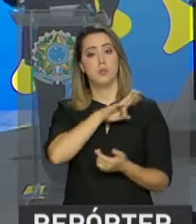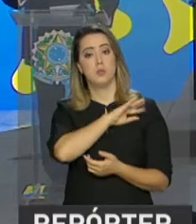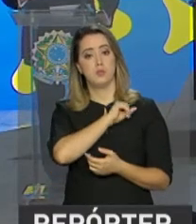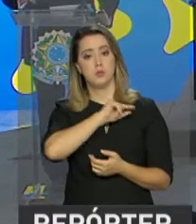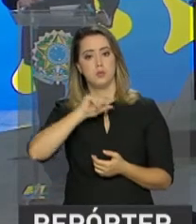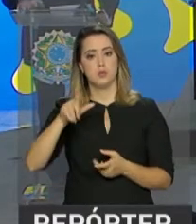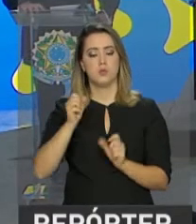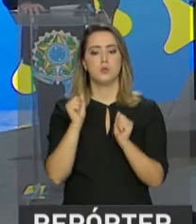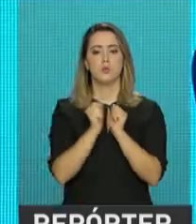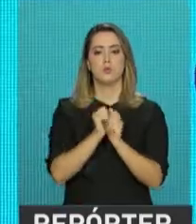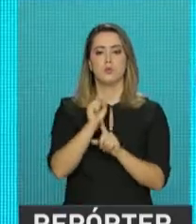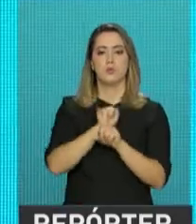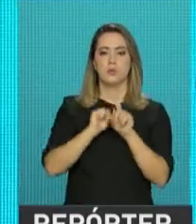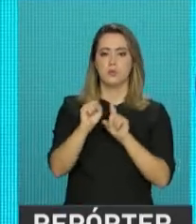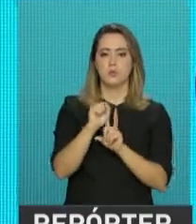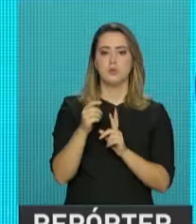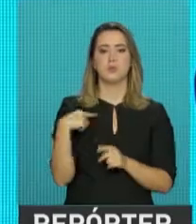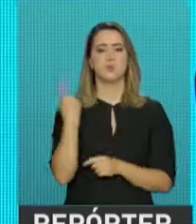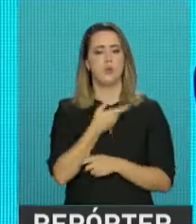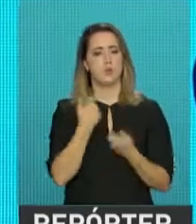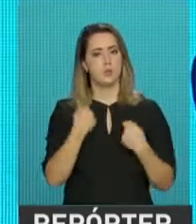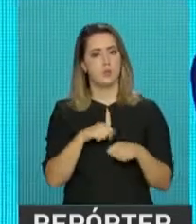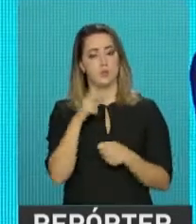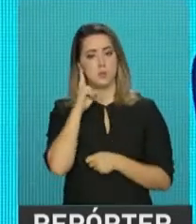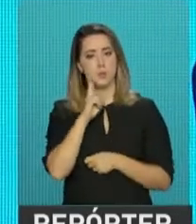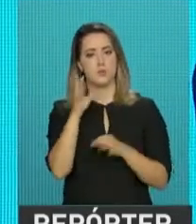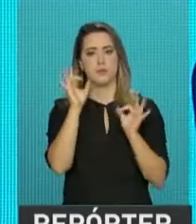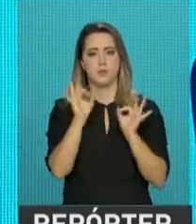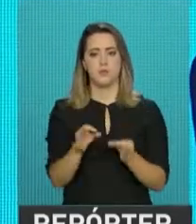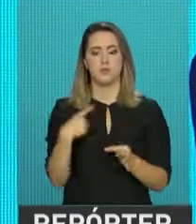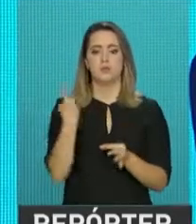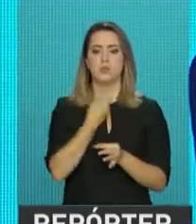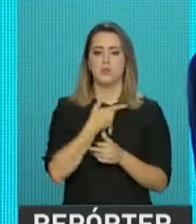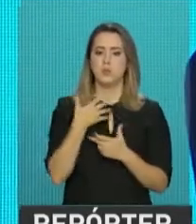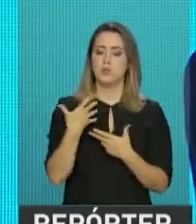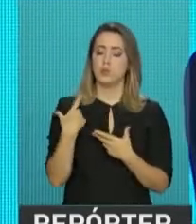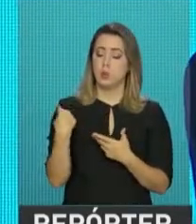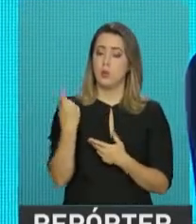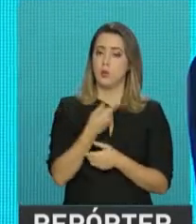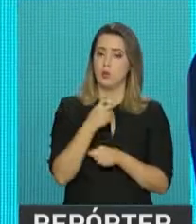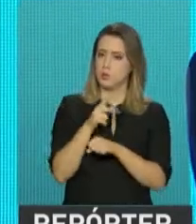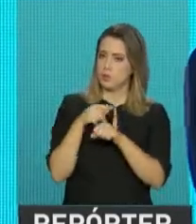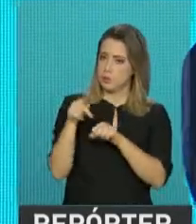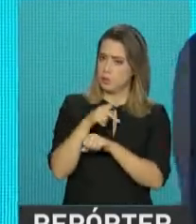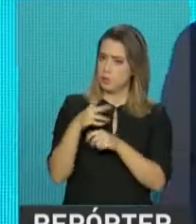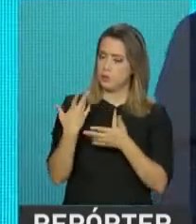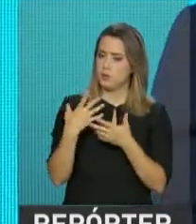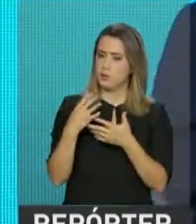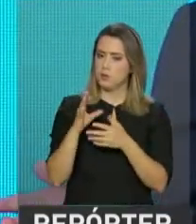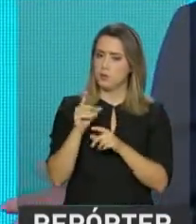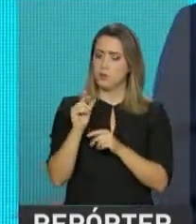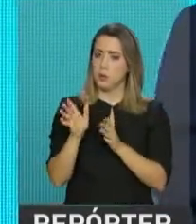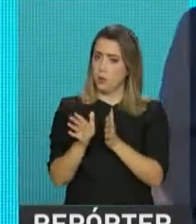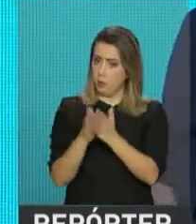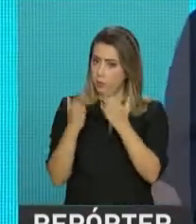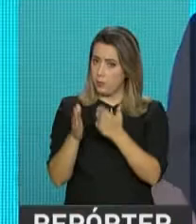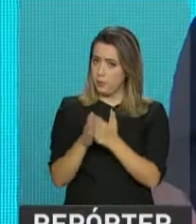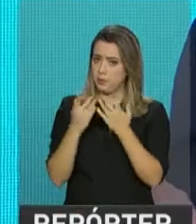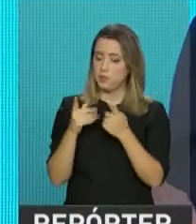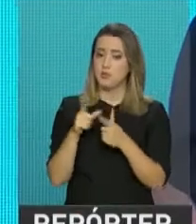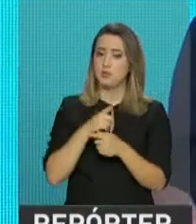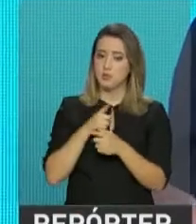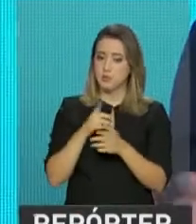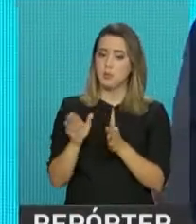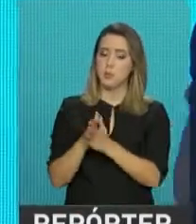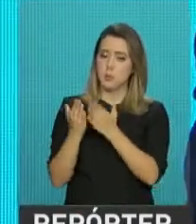e social nós temos que reconhecer que nós somos um país ainda um presença não podemos